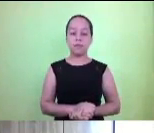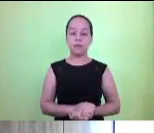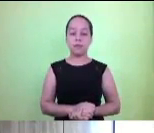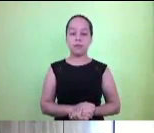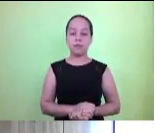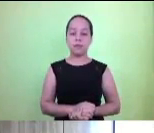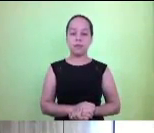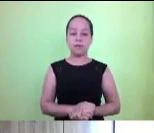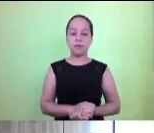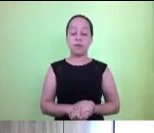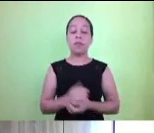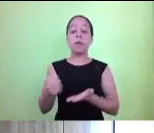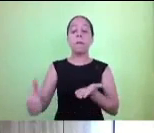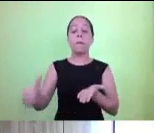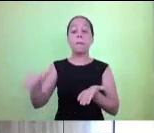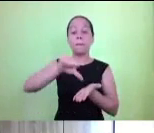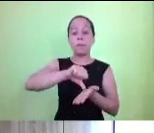Polo Centro Serrano,